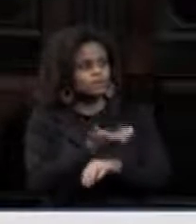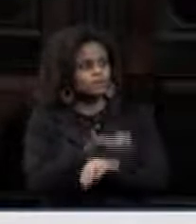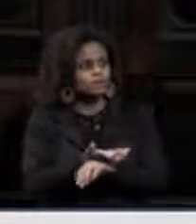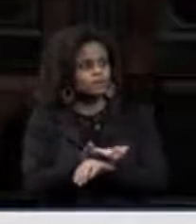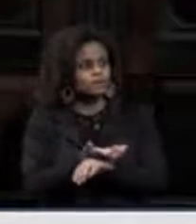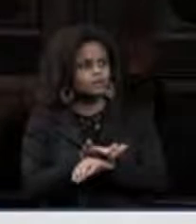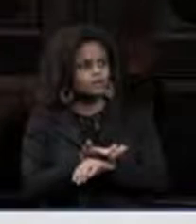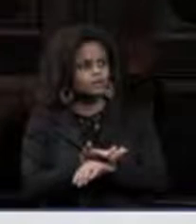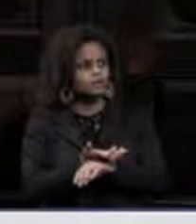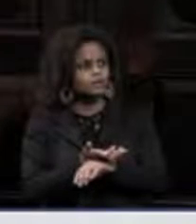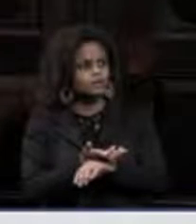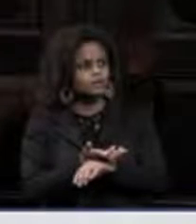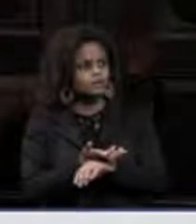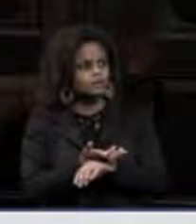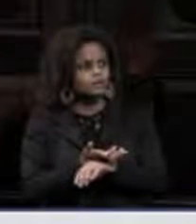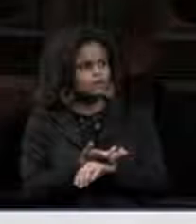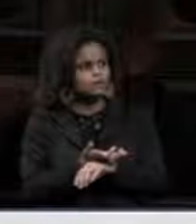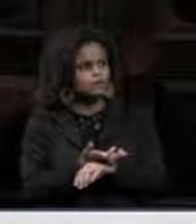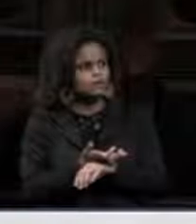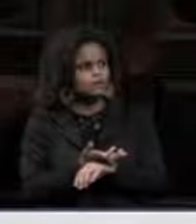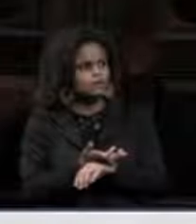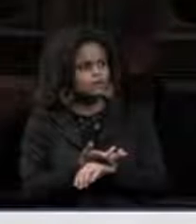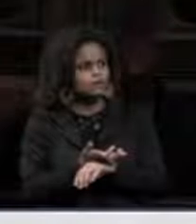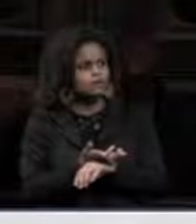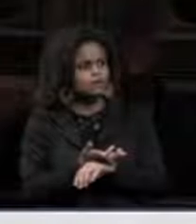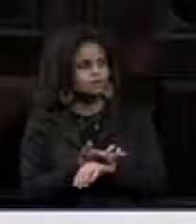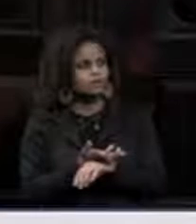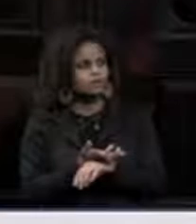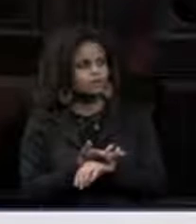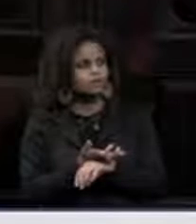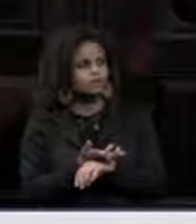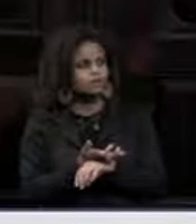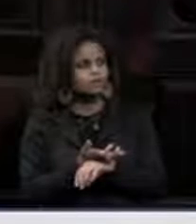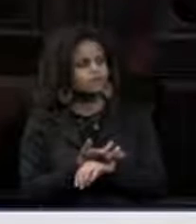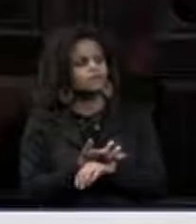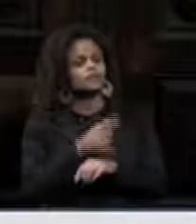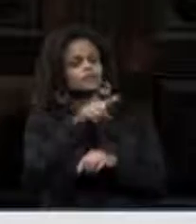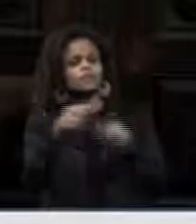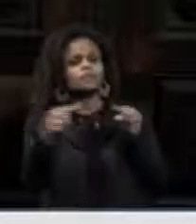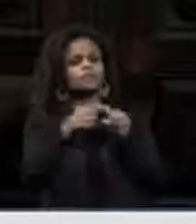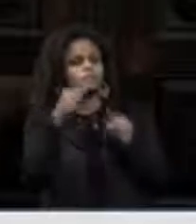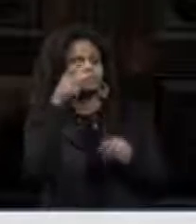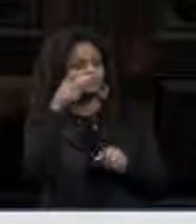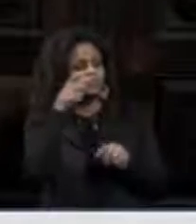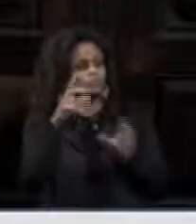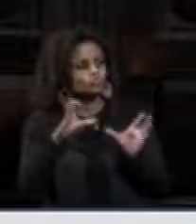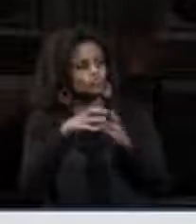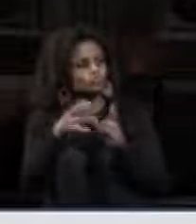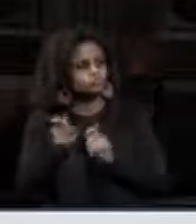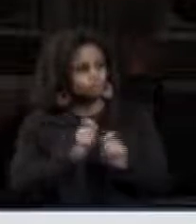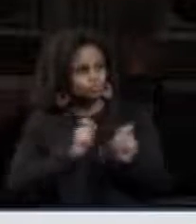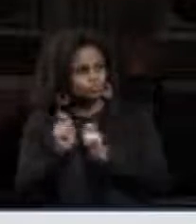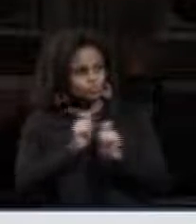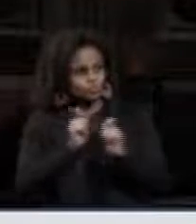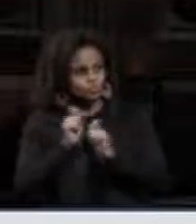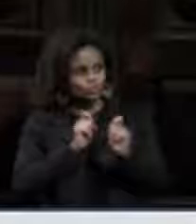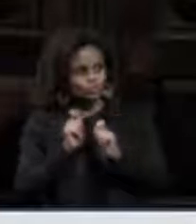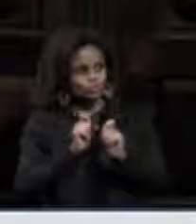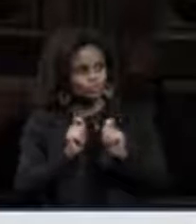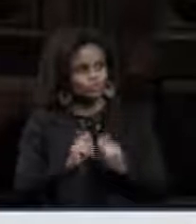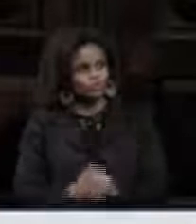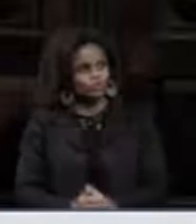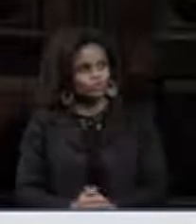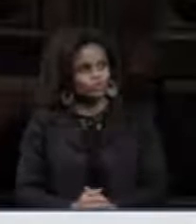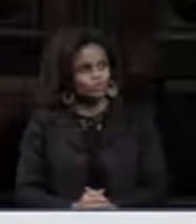não é interesse da população do Estado, mas interesse de grupos econômicos e poderes aí, que